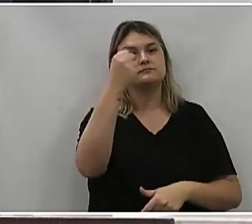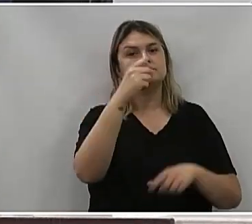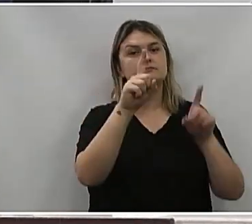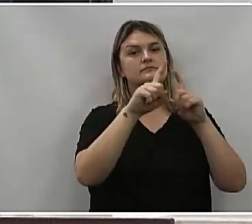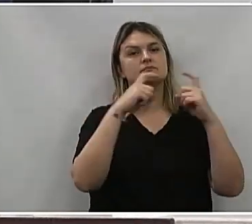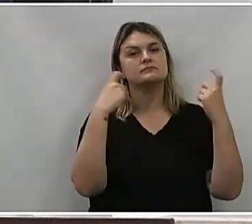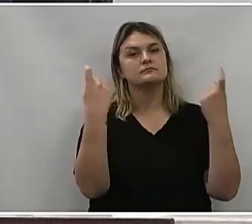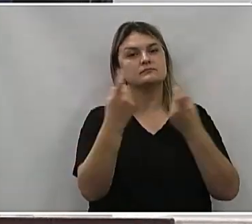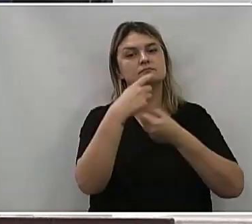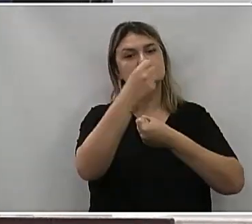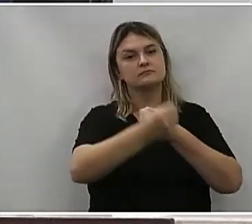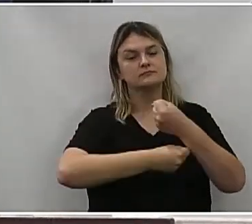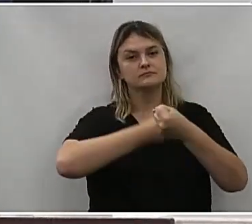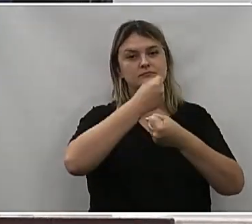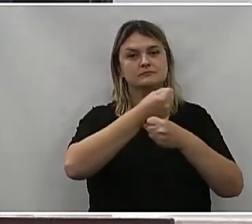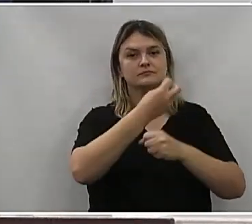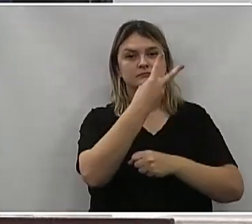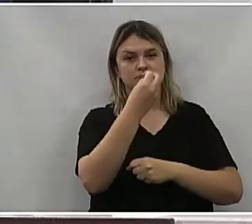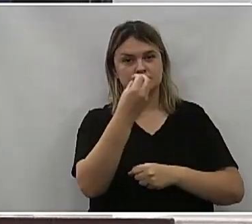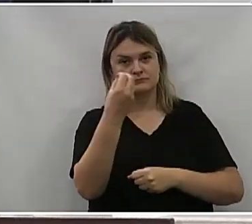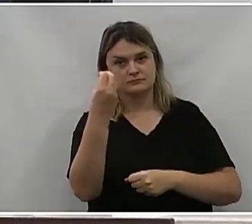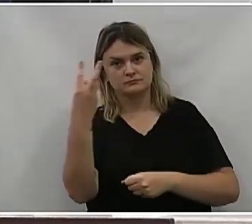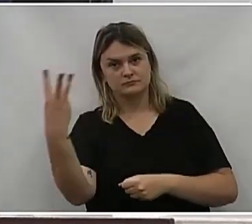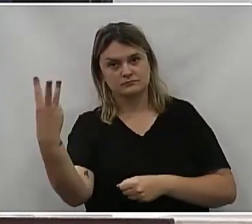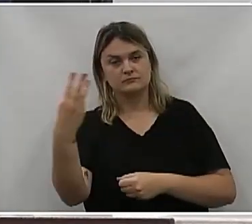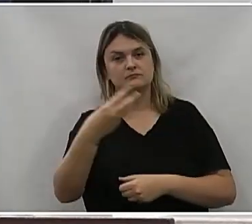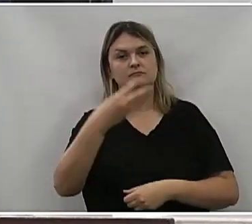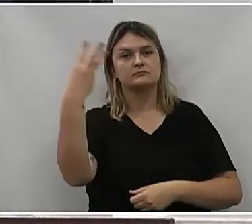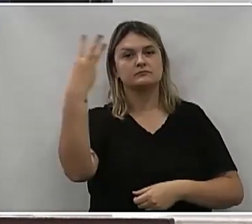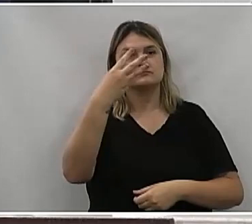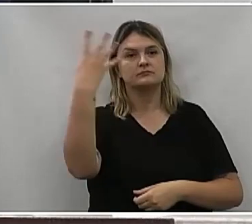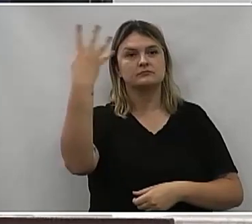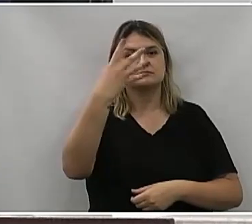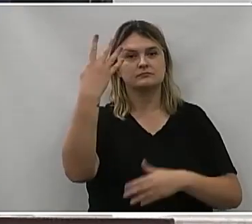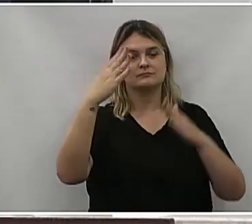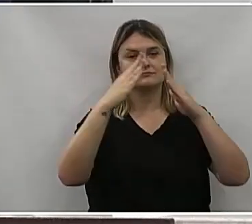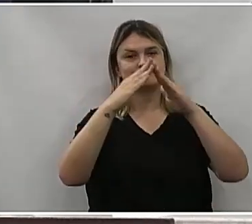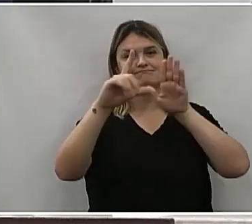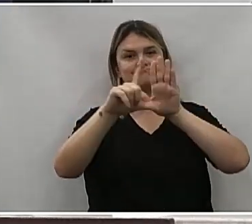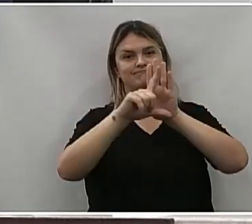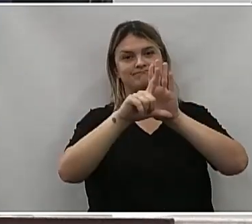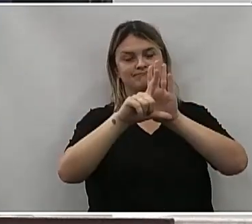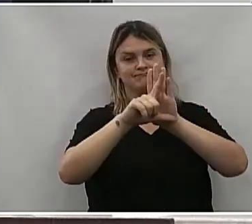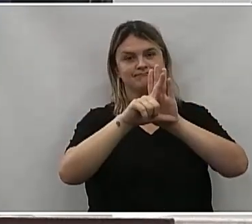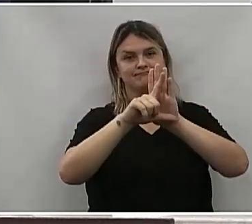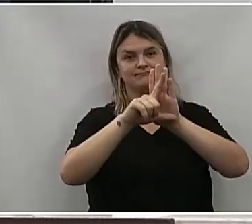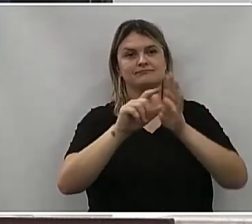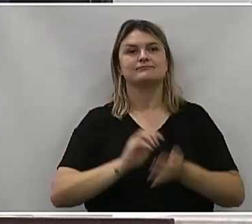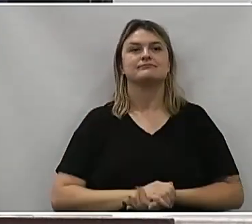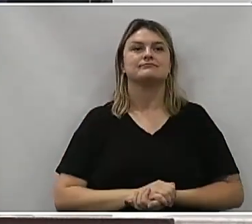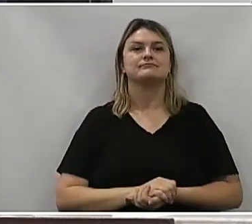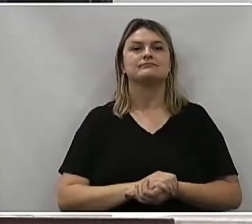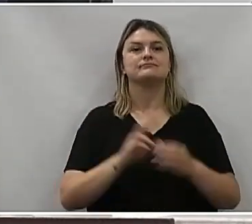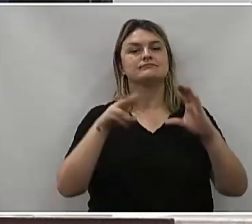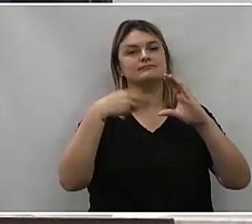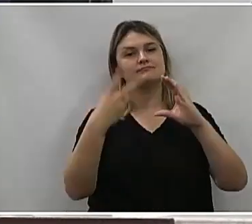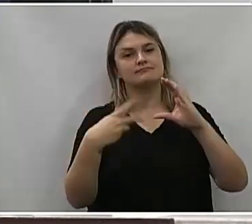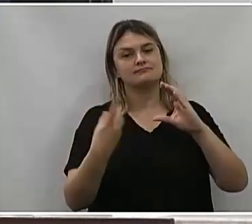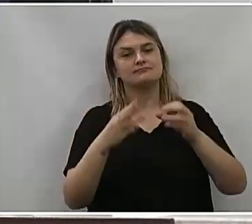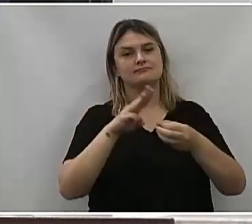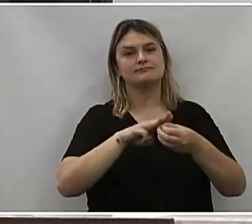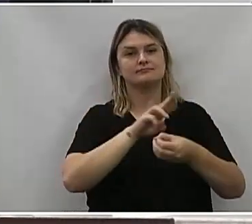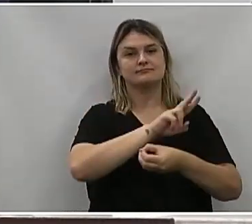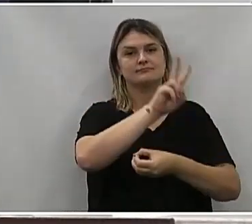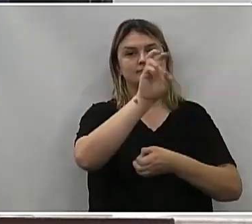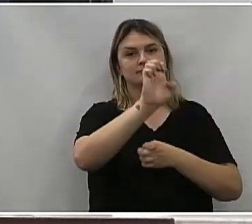reunião ordinária do exercício 2023 da 34ª legislatura da Câmara Municipal de